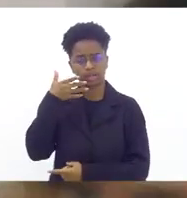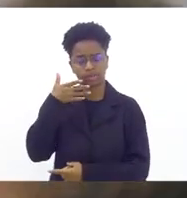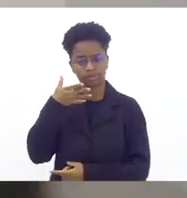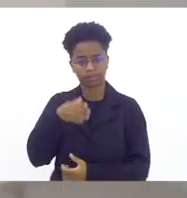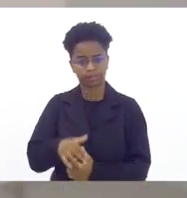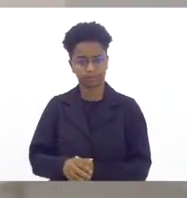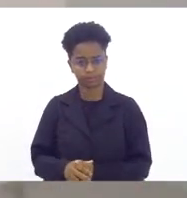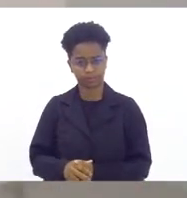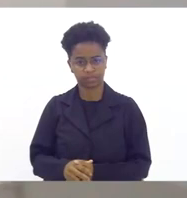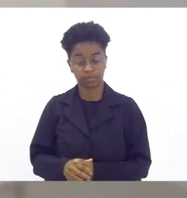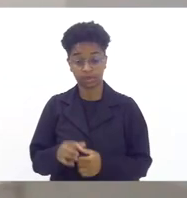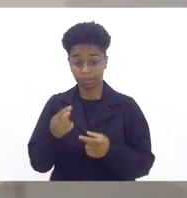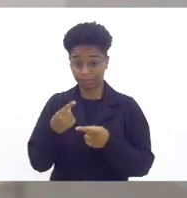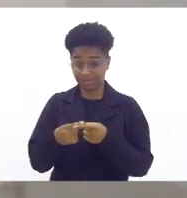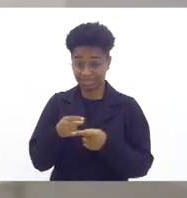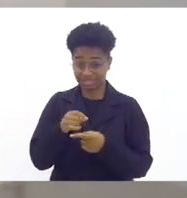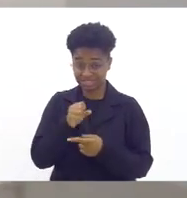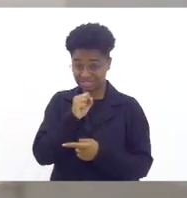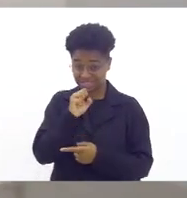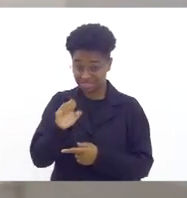a escola,